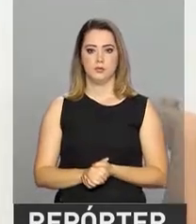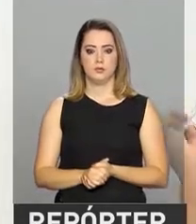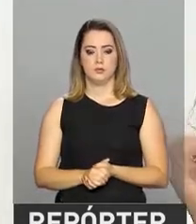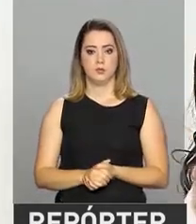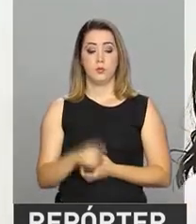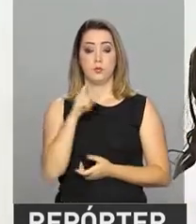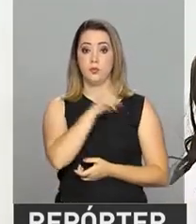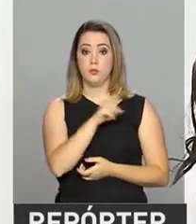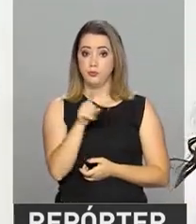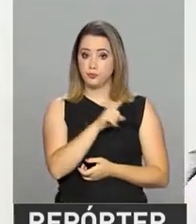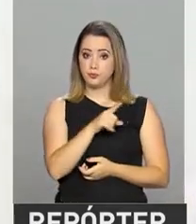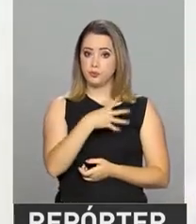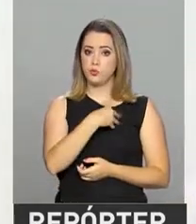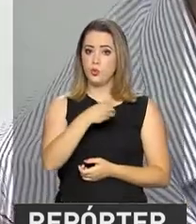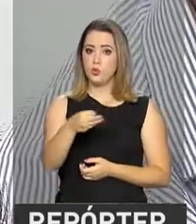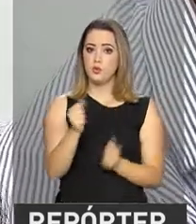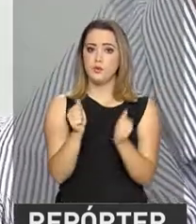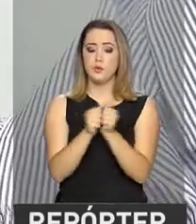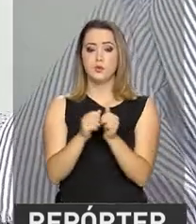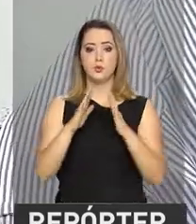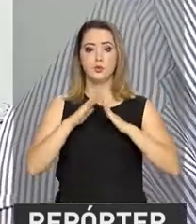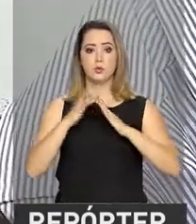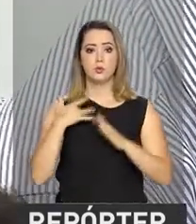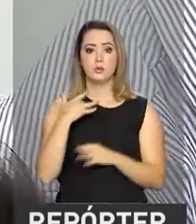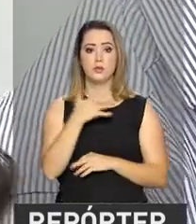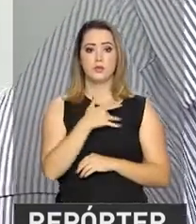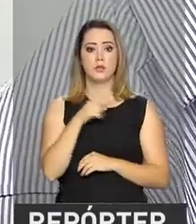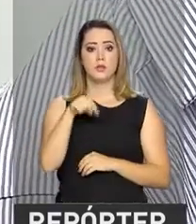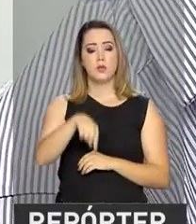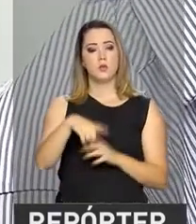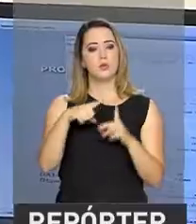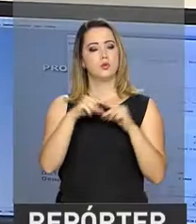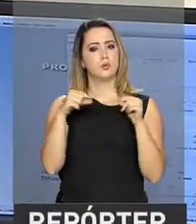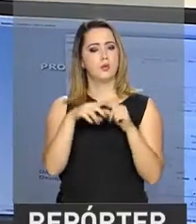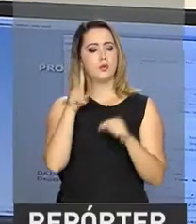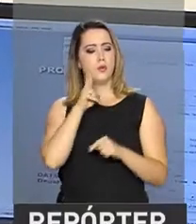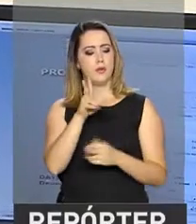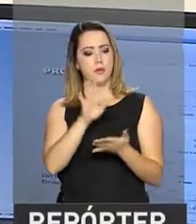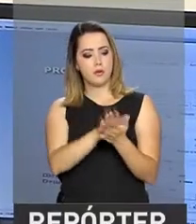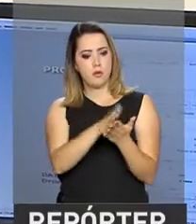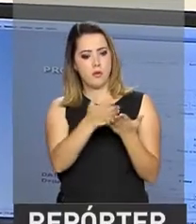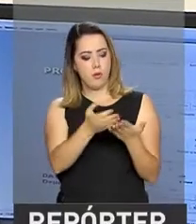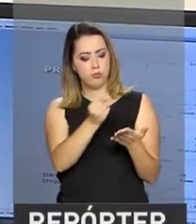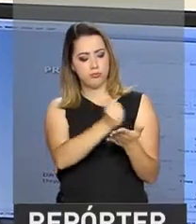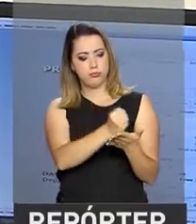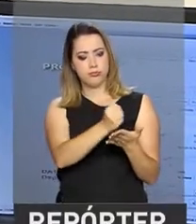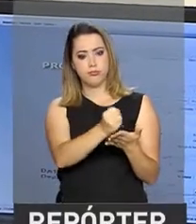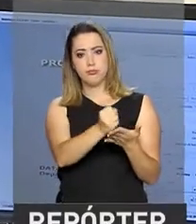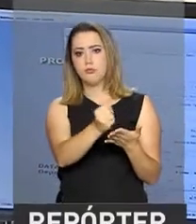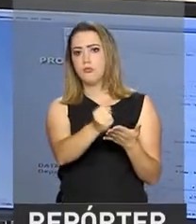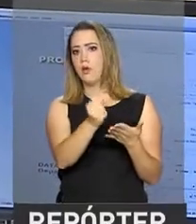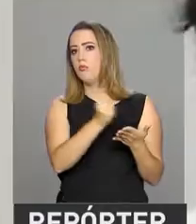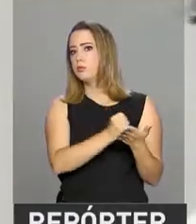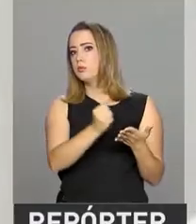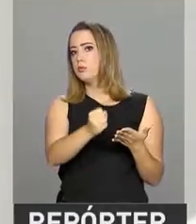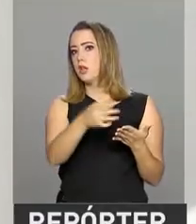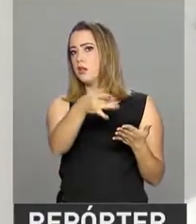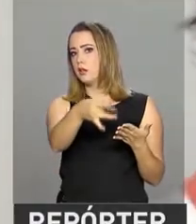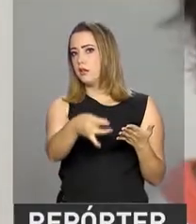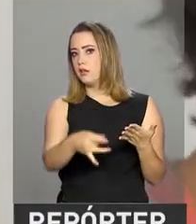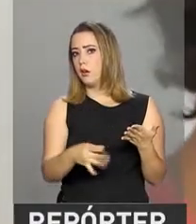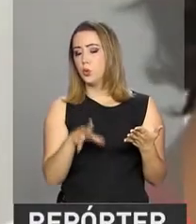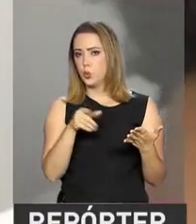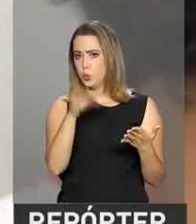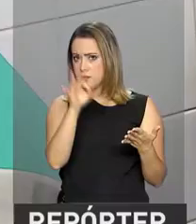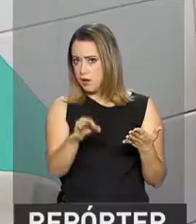fábio levou os filhos até um posto de saúde de brasília para verificar se as crianças estavam com a vacinação atualizada da